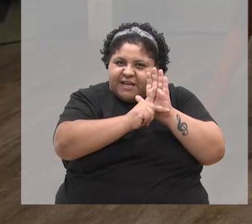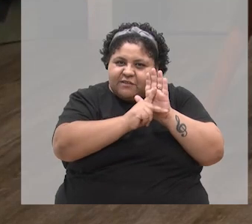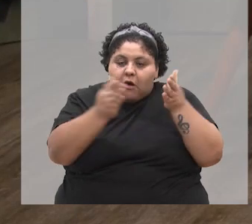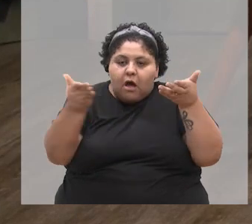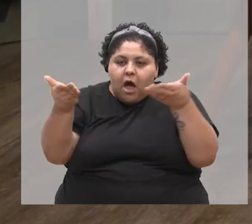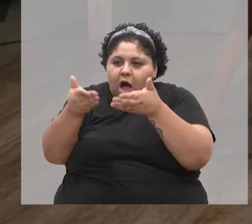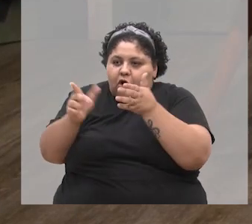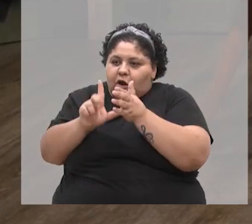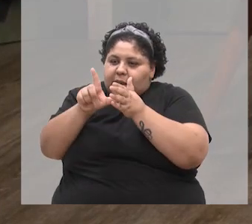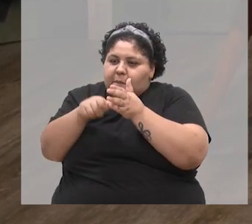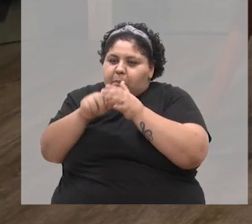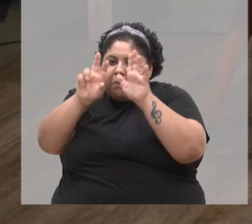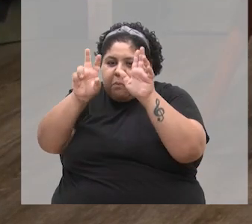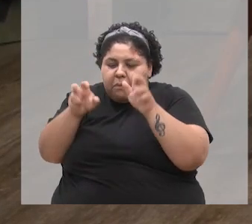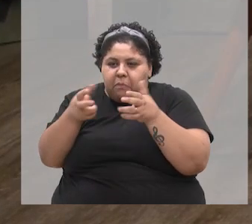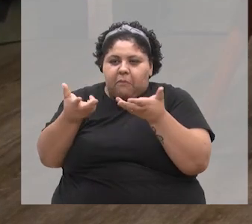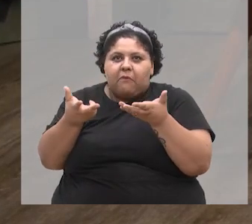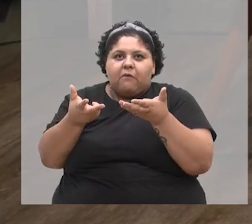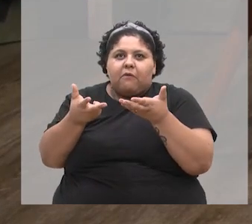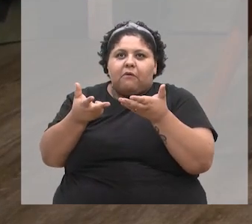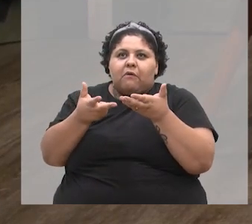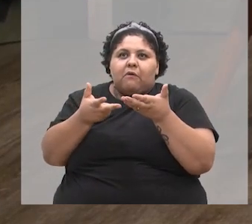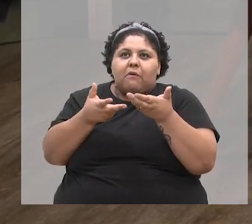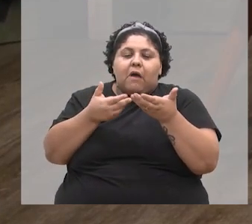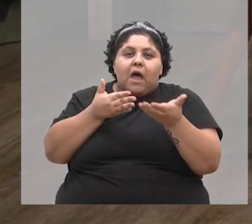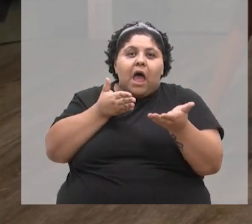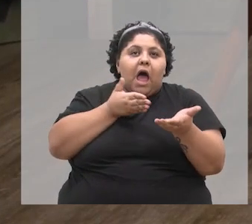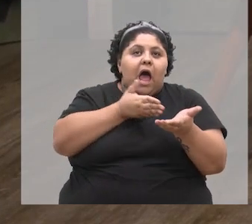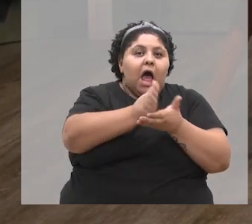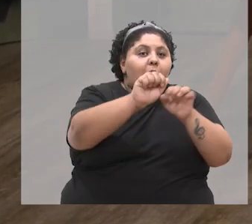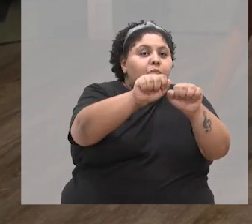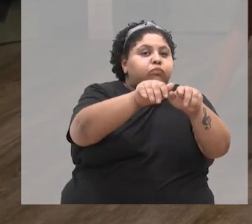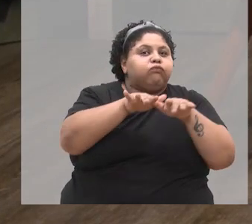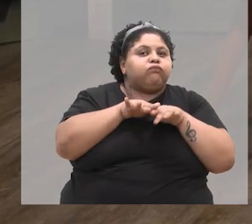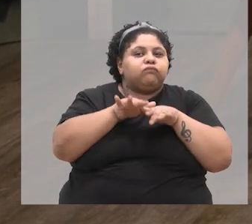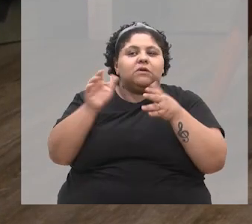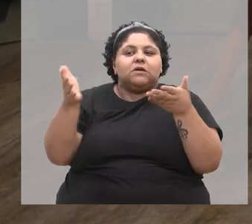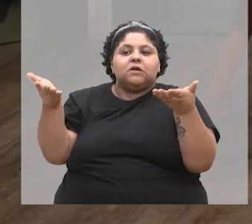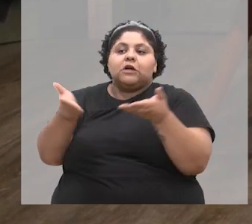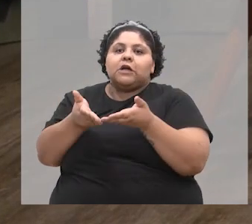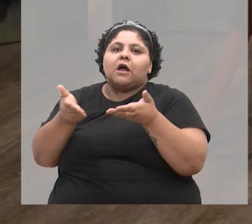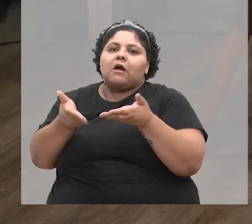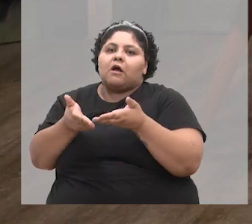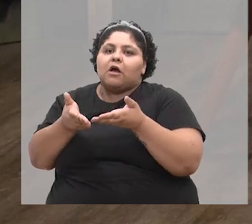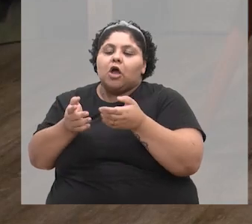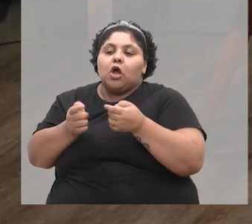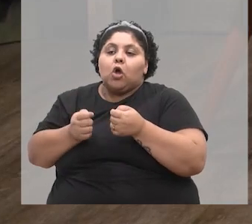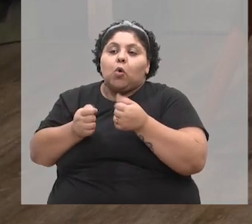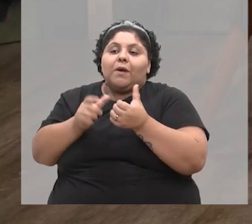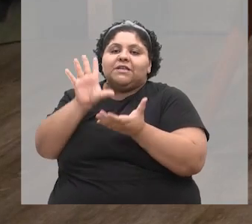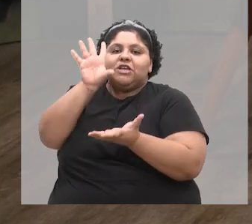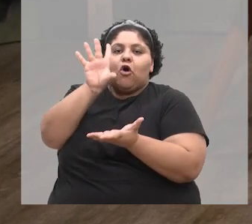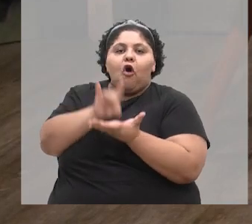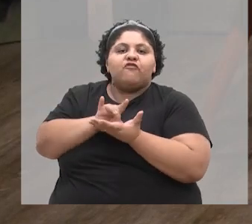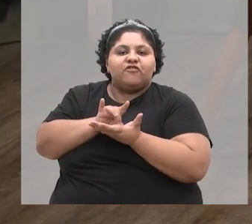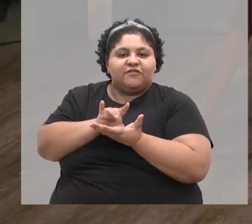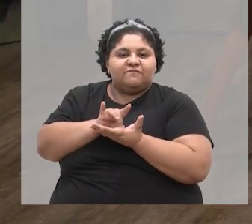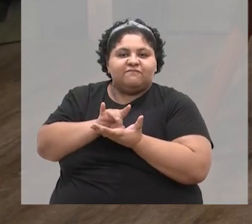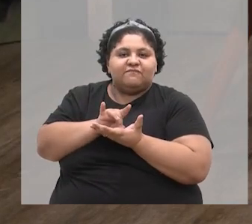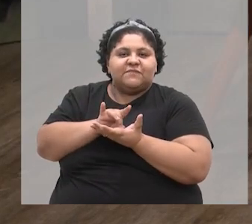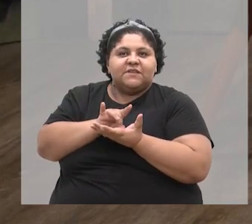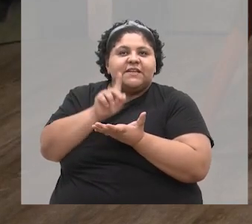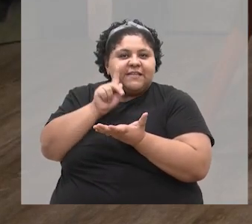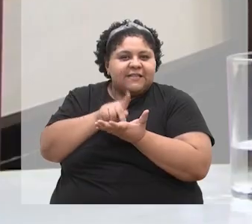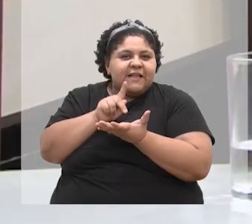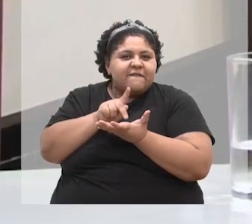projeto. Depois a matéria obteve o aval do plenário. E depois, agora, está prestes a ser